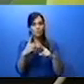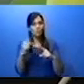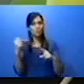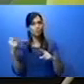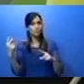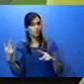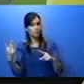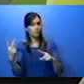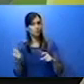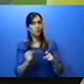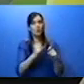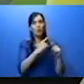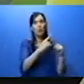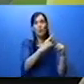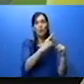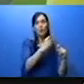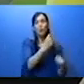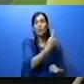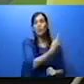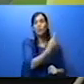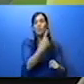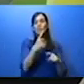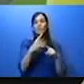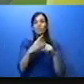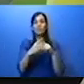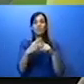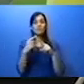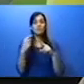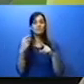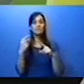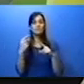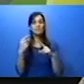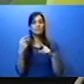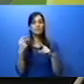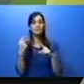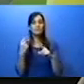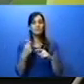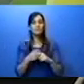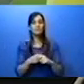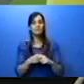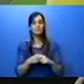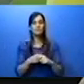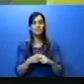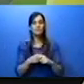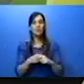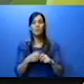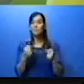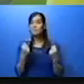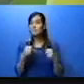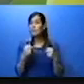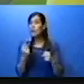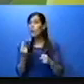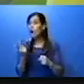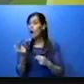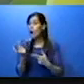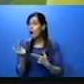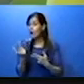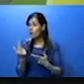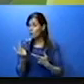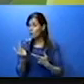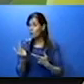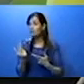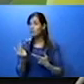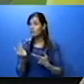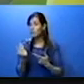Por que eu não fiz 1 vezes 2? Porque o número que eu estou multiplicando tem que ser o mesmo. Tem que ser